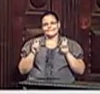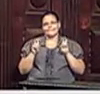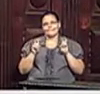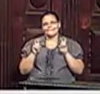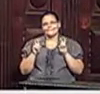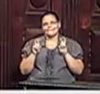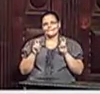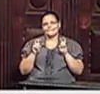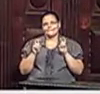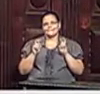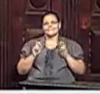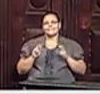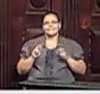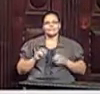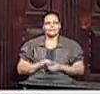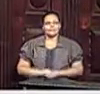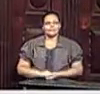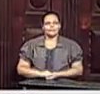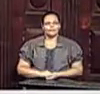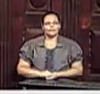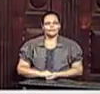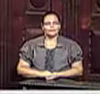que é um tema que tem